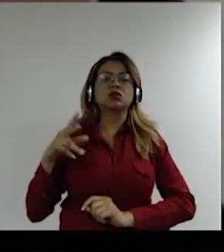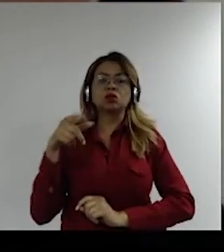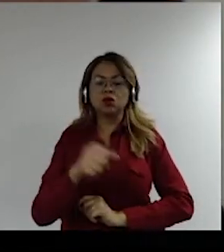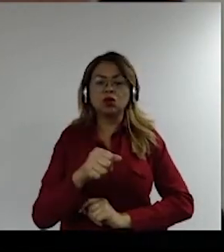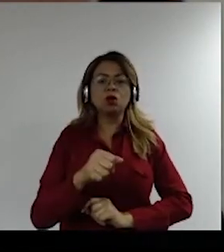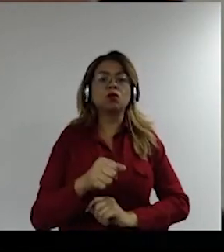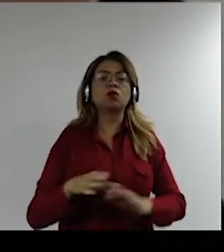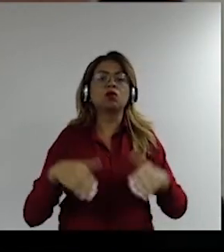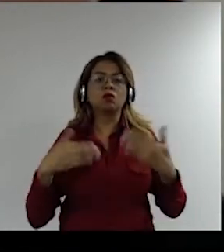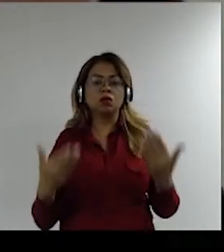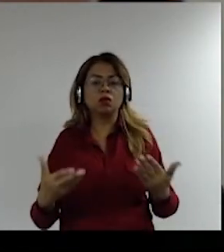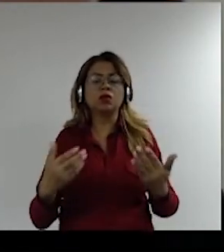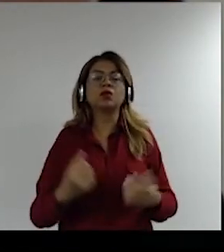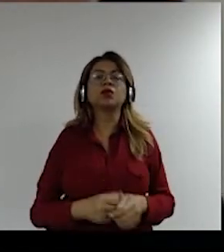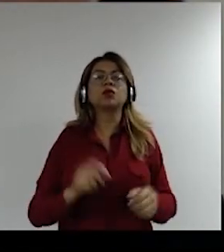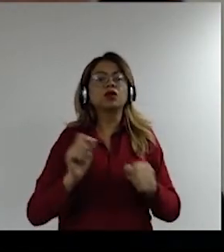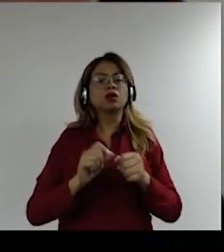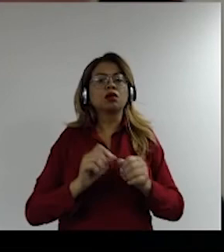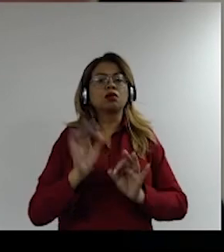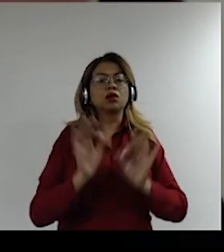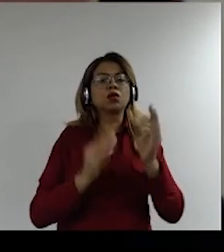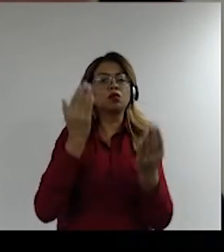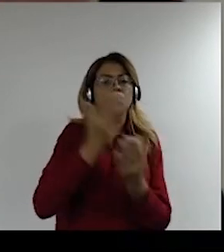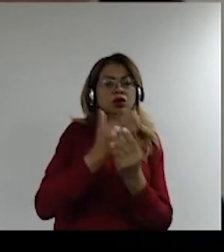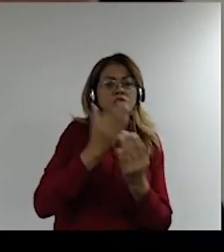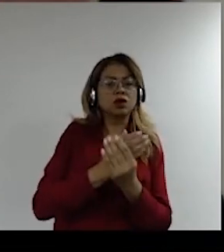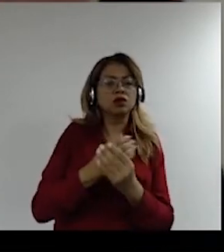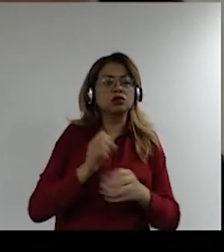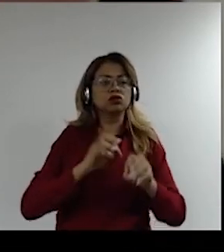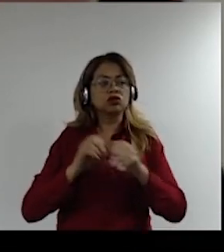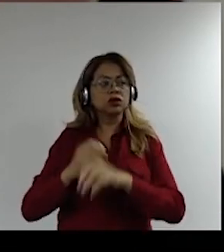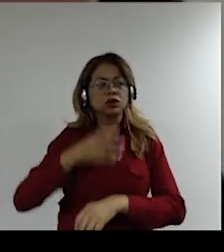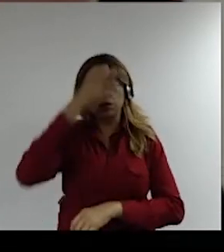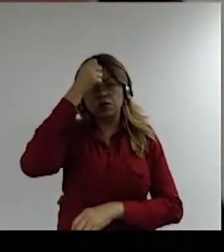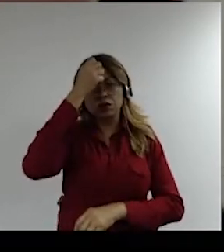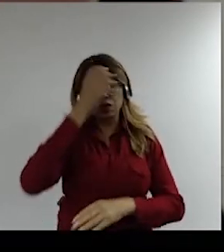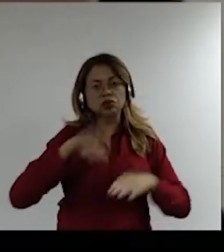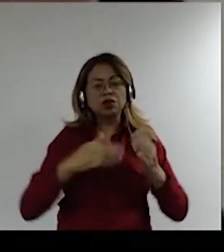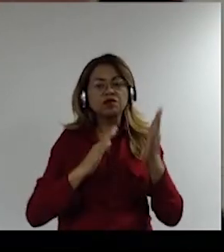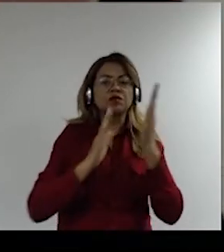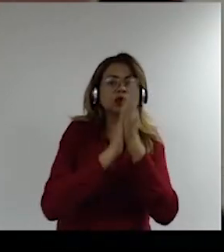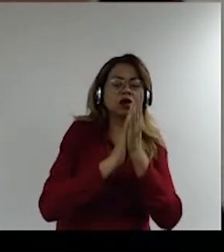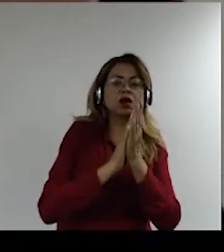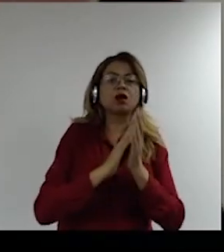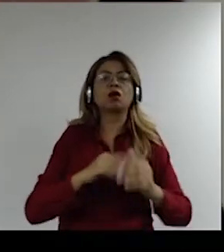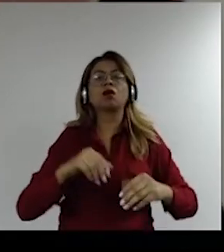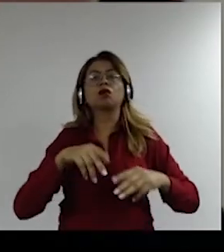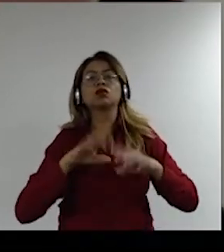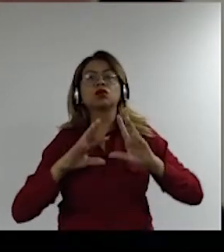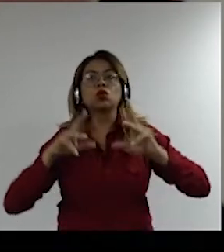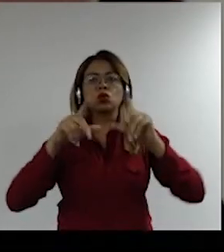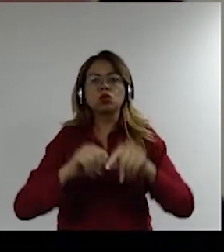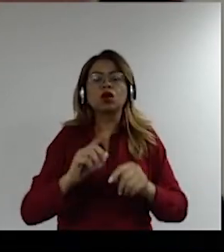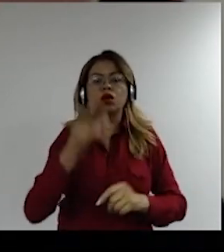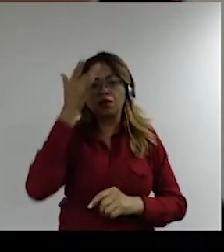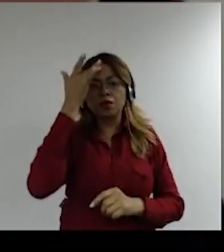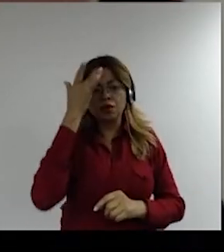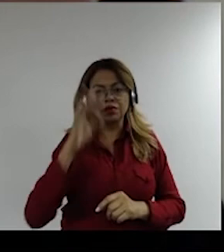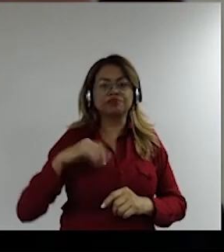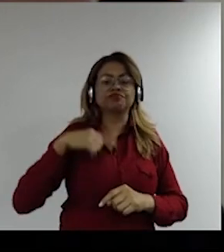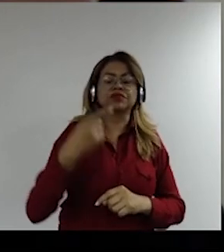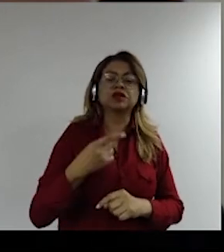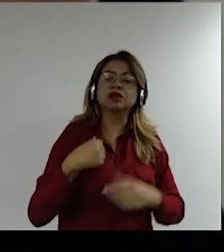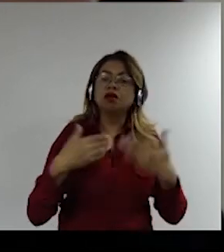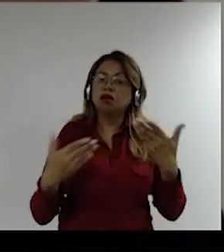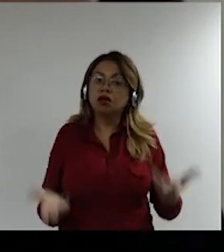jovem, por exemplo, que é o processo de ensino-aprendizado, aprender para enfrentar o mercado de trabalho amanhã. E isso deixa muito